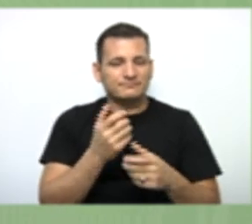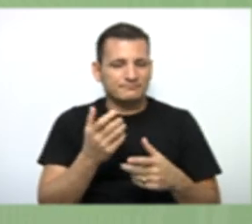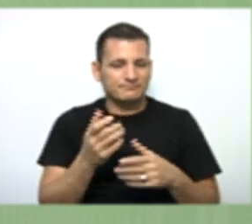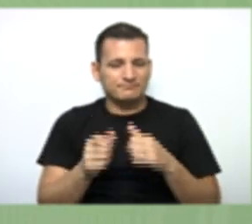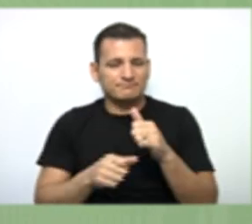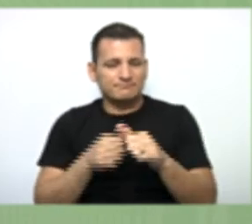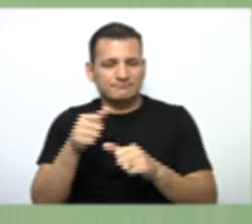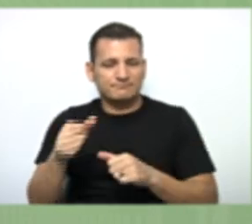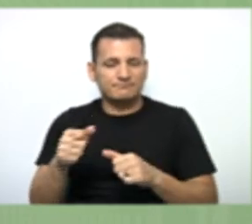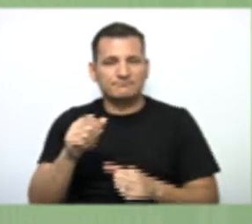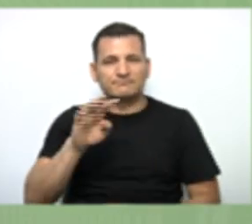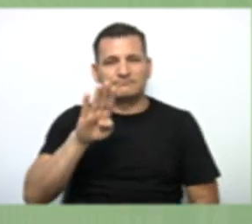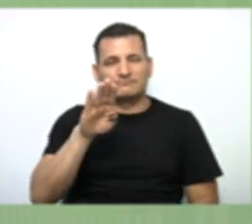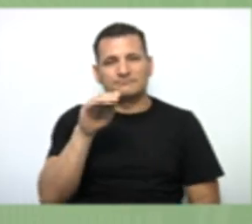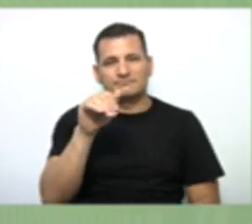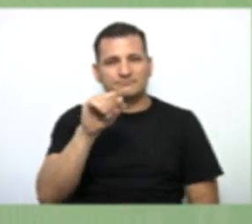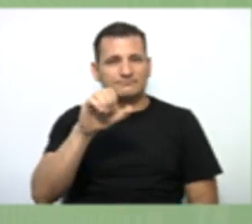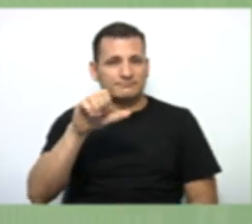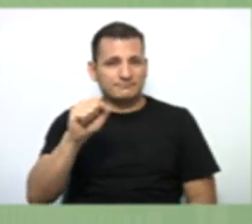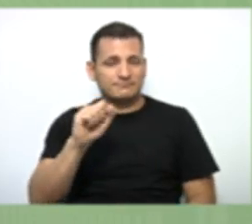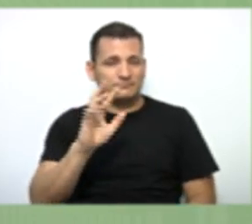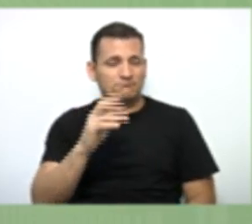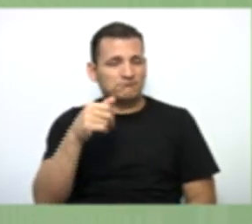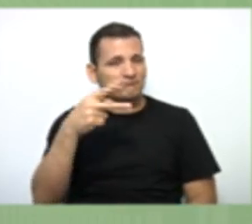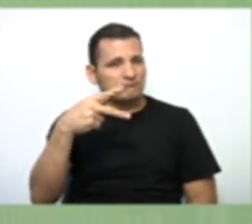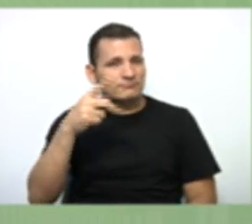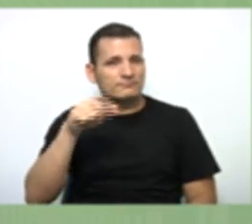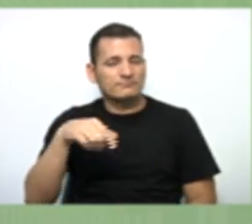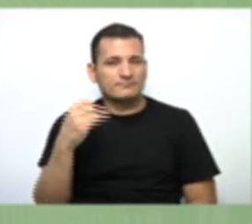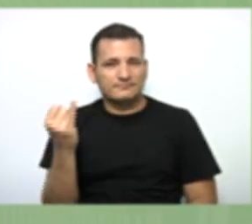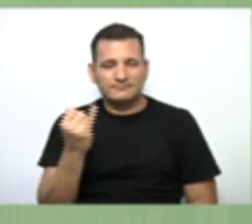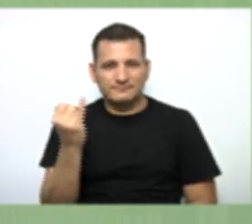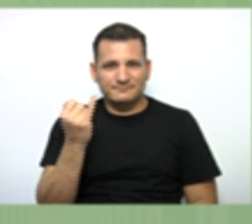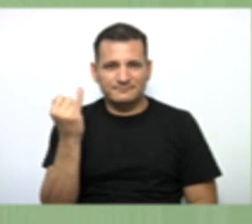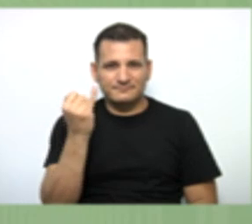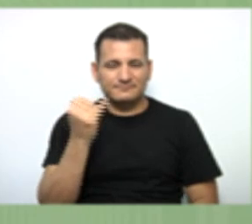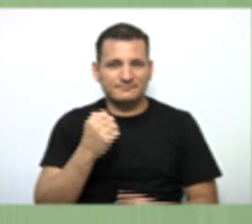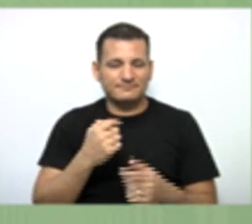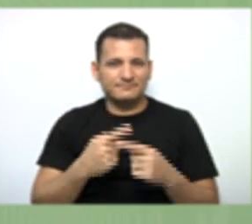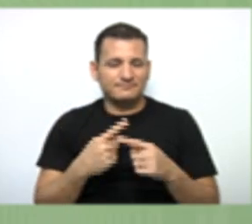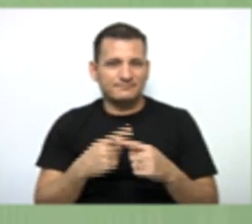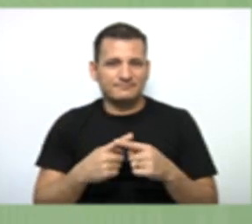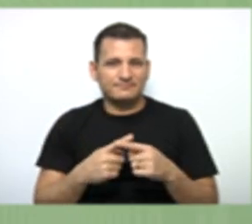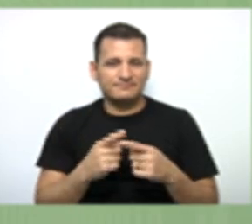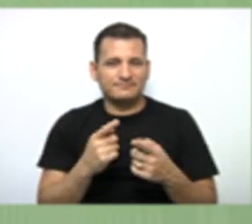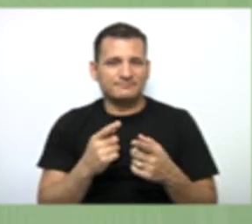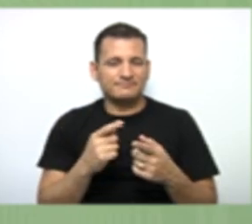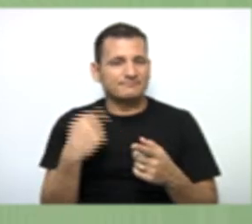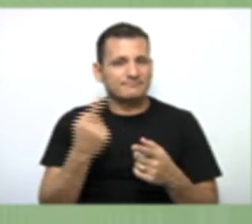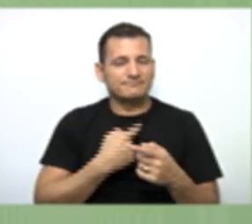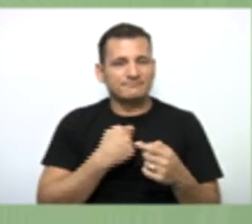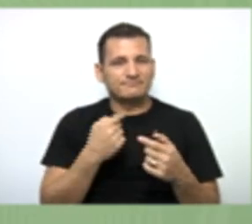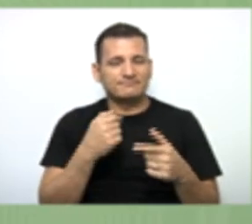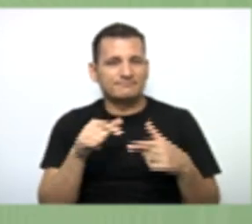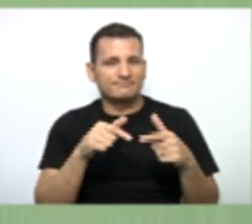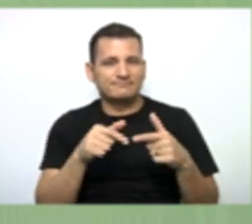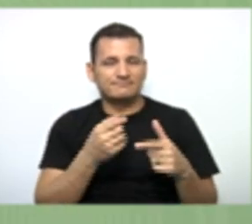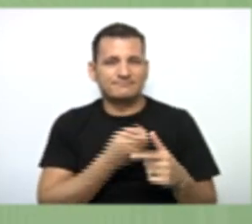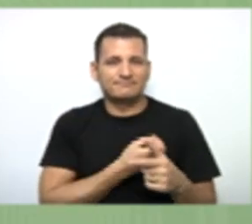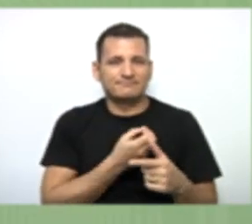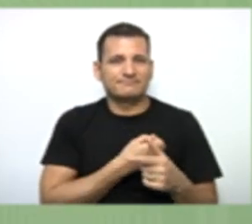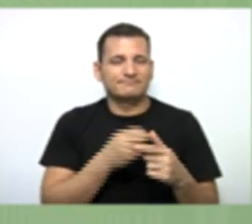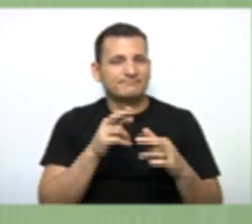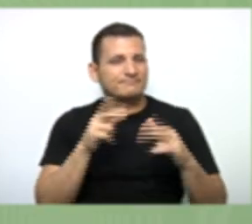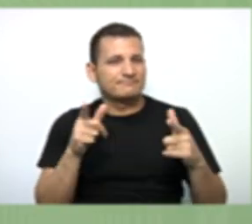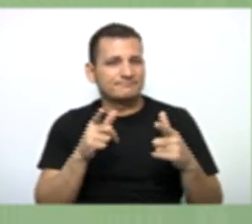isso é importante, a gente vai ver o porquê disso, porque a gente trabalha com uma base diferente, a gente trabalha com uma numeração